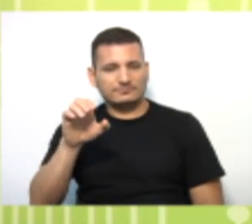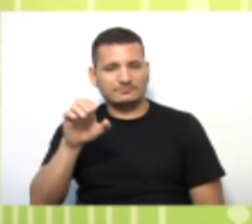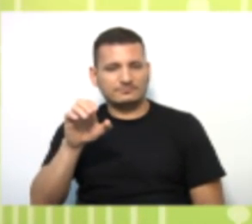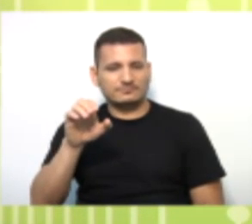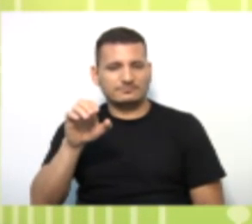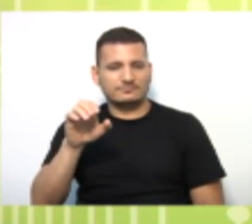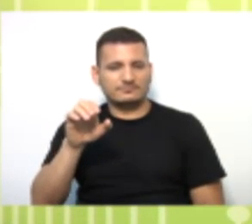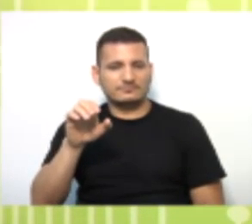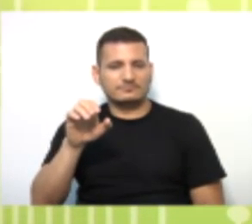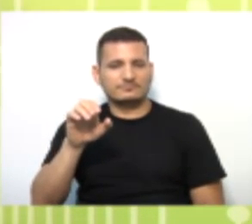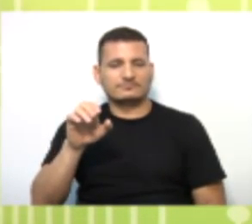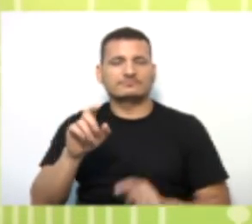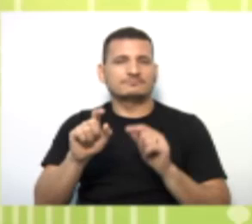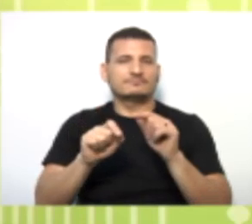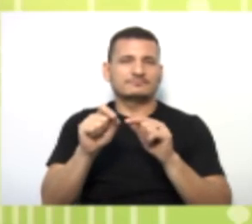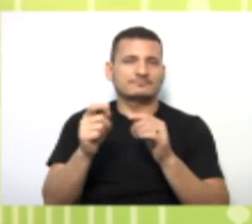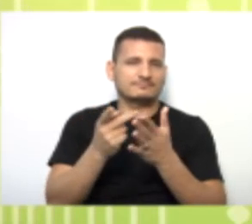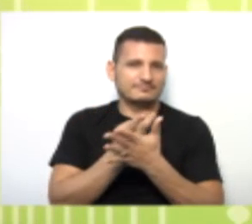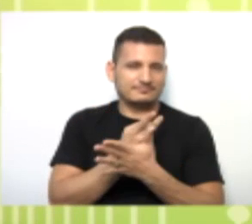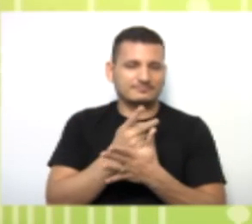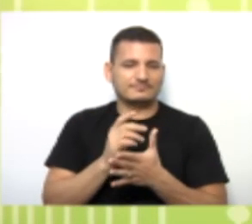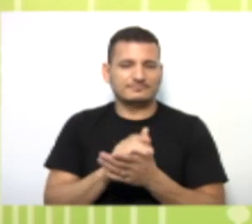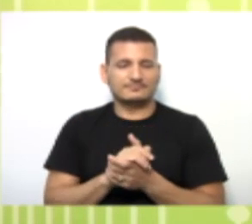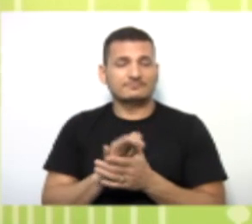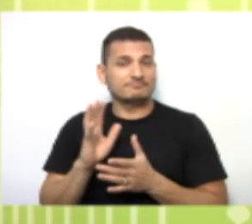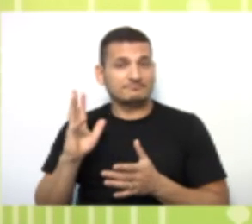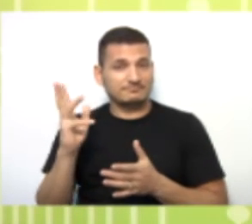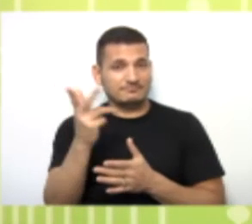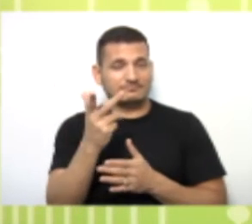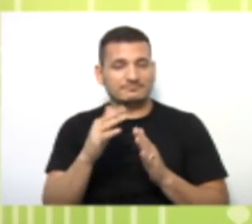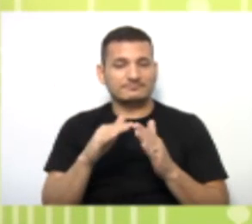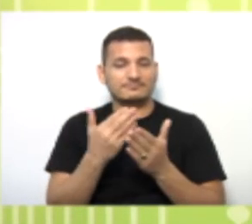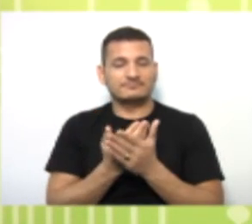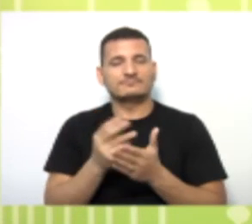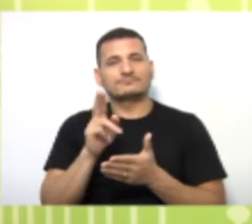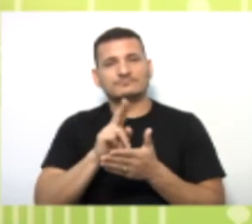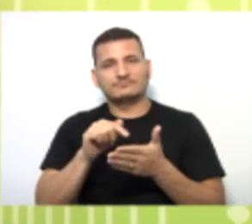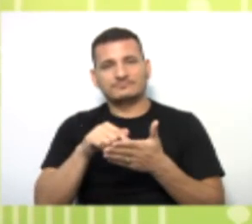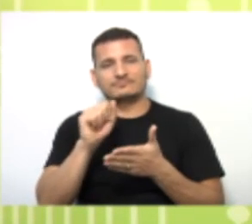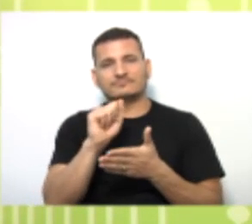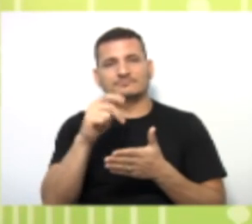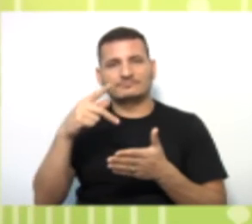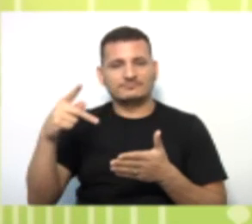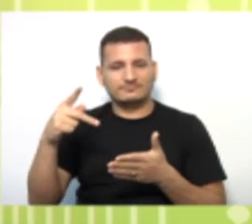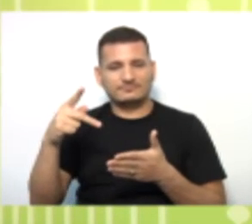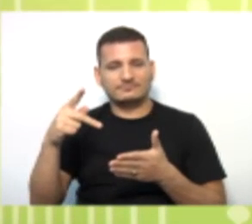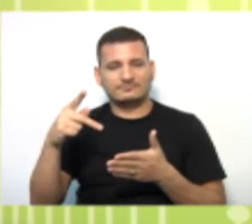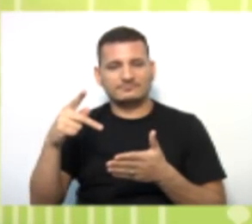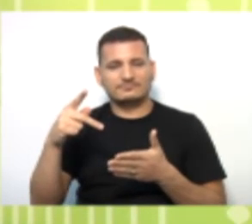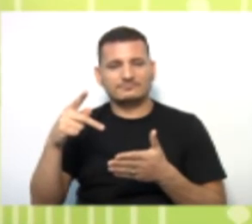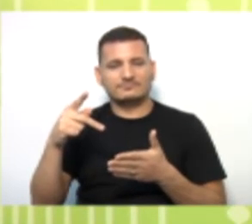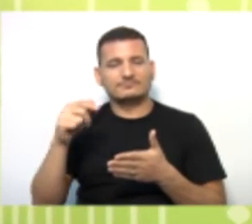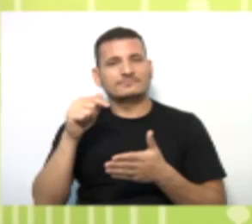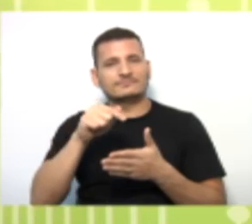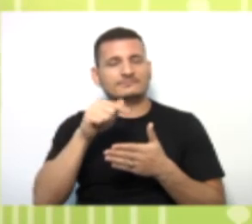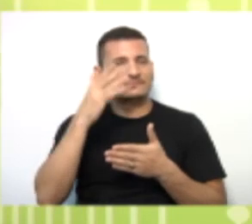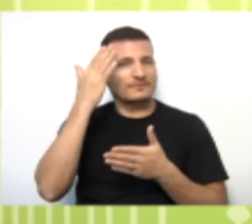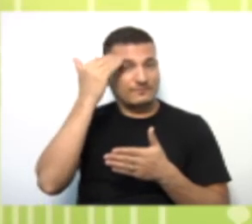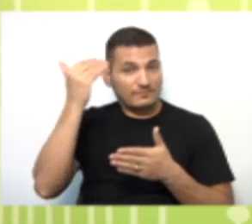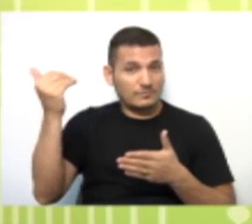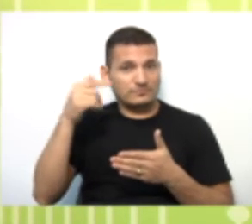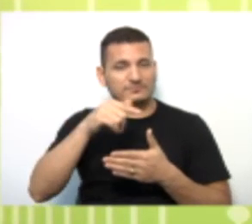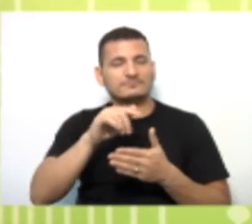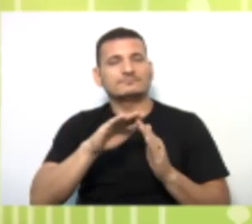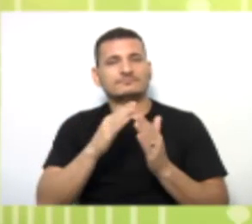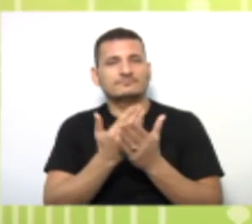meninos. O que aconteceu, de fato? Todo mundo na escola passou a utilizar esse aplicativo dele. E ele ficou um pouquinho famoso na escola por ter feito